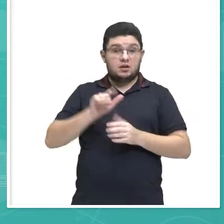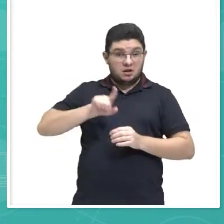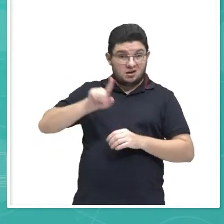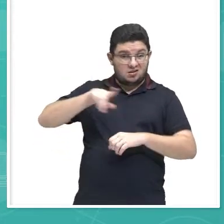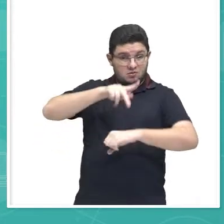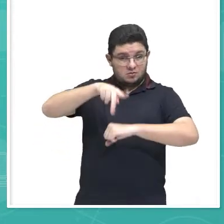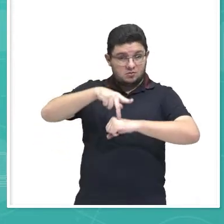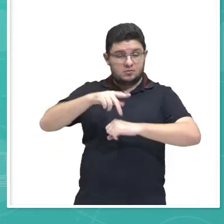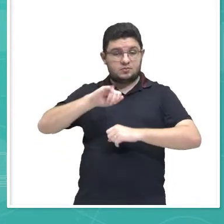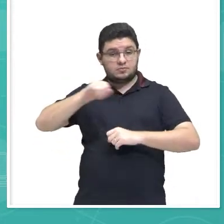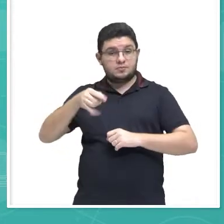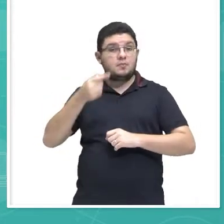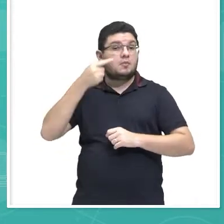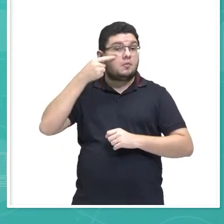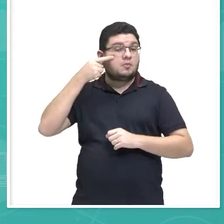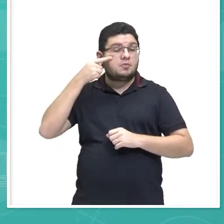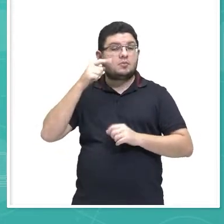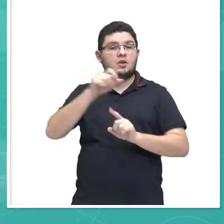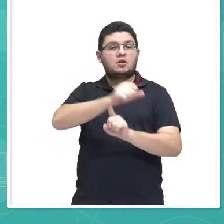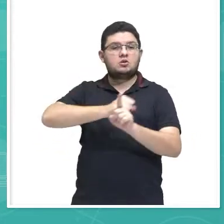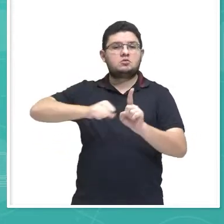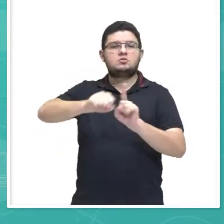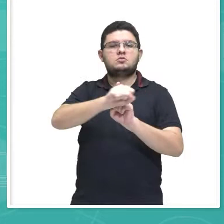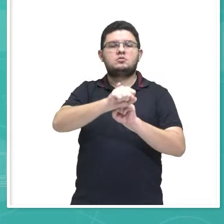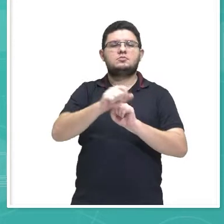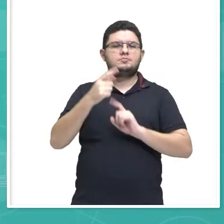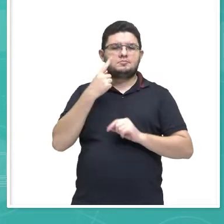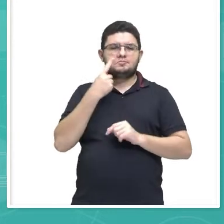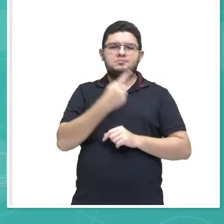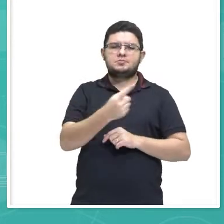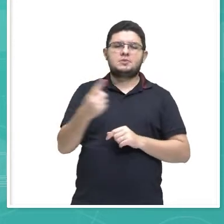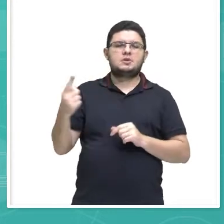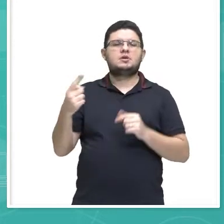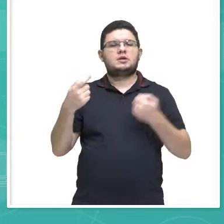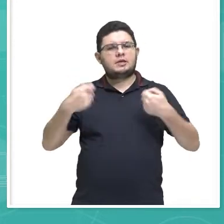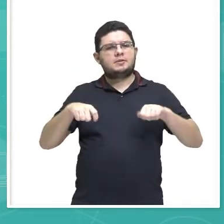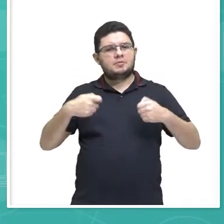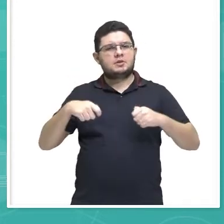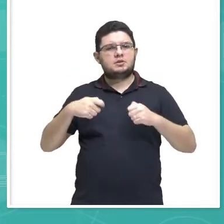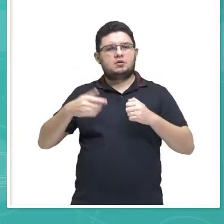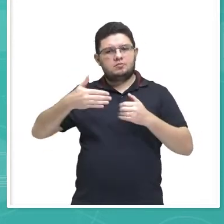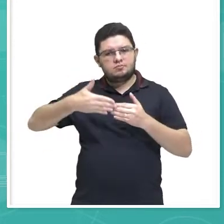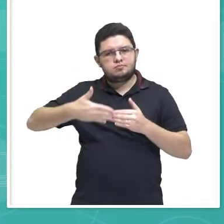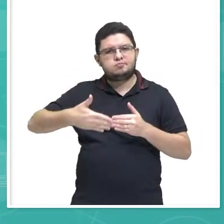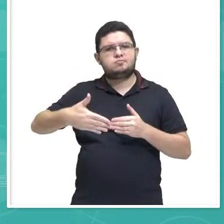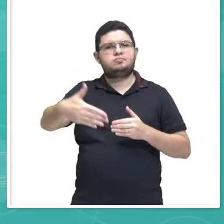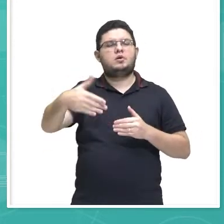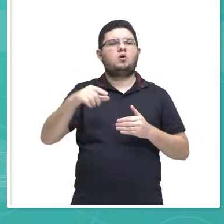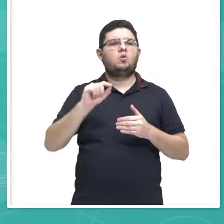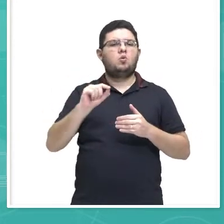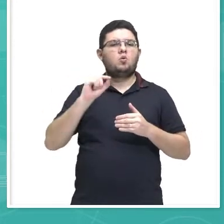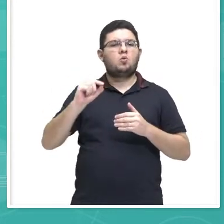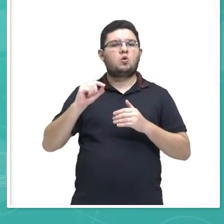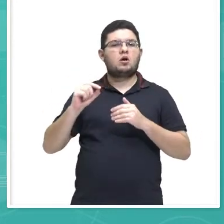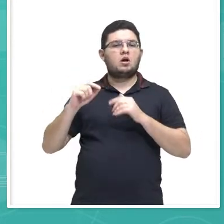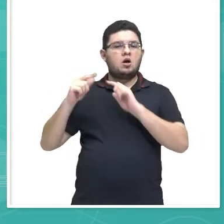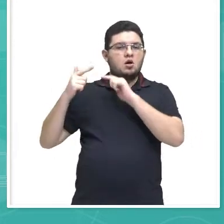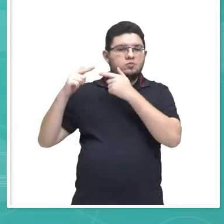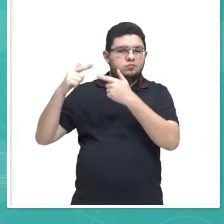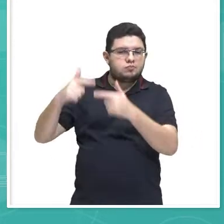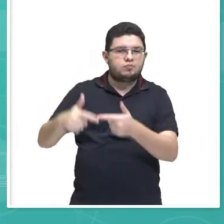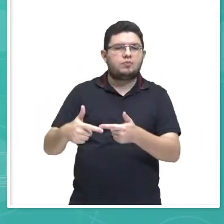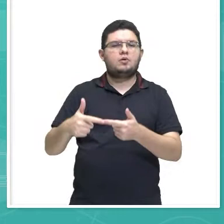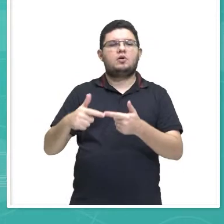naquela época começou a sentir a necessidade de preservar a memória do tradicional, das lutas, das